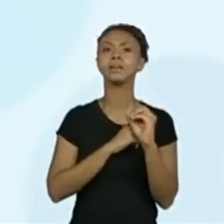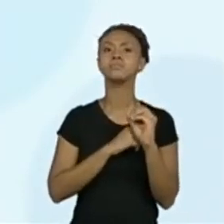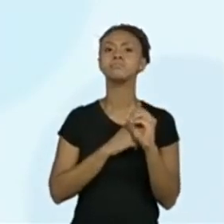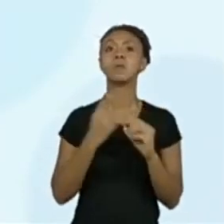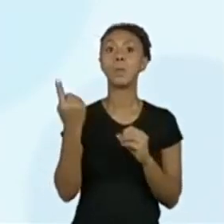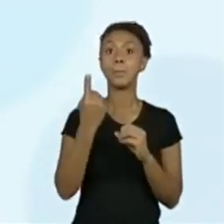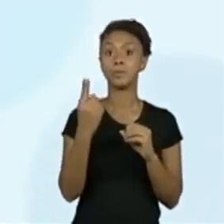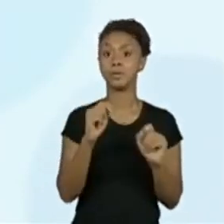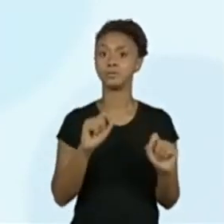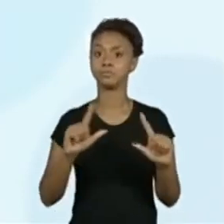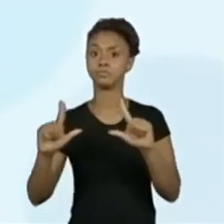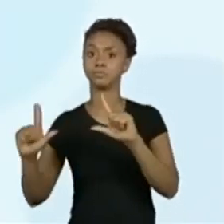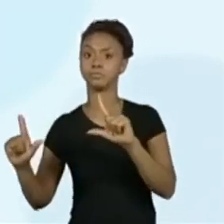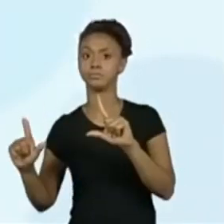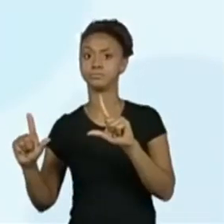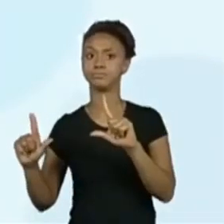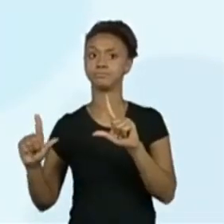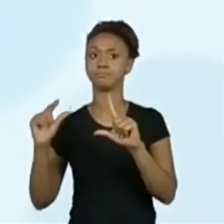quadro.